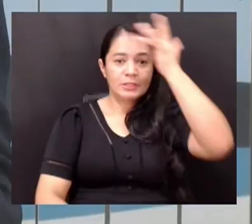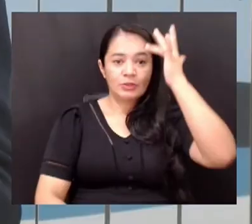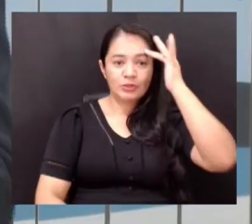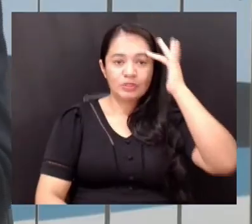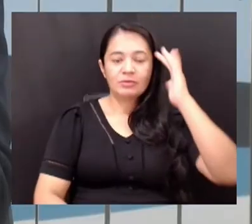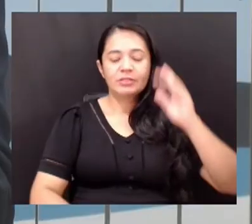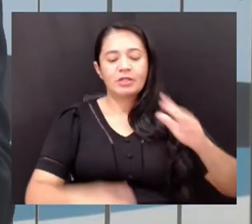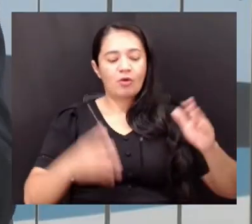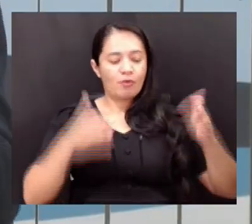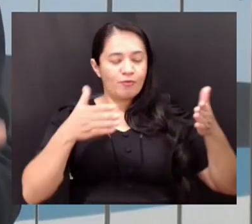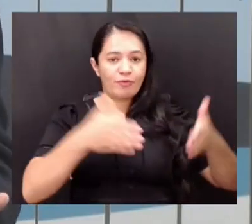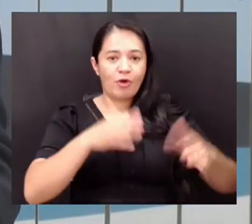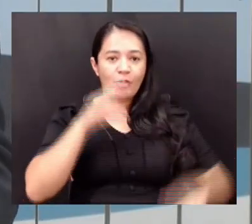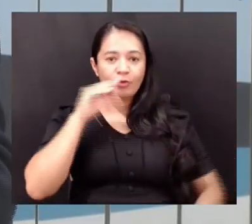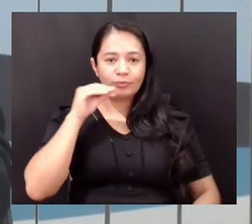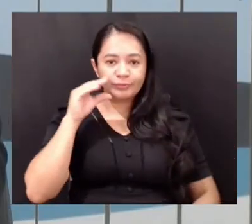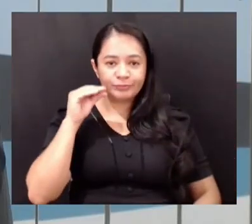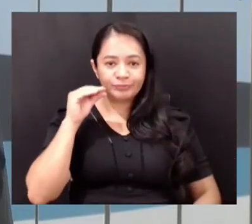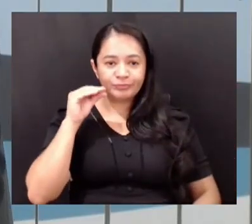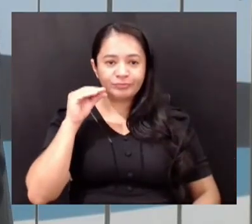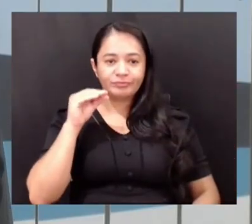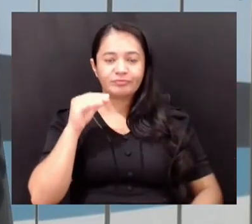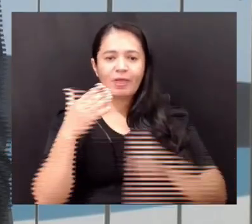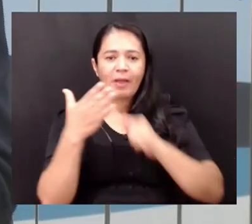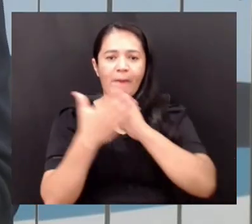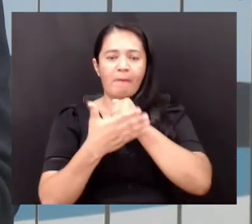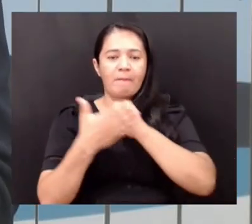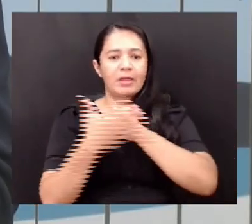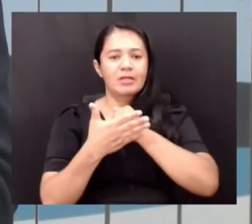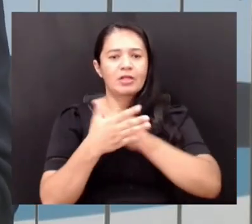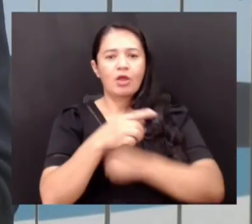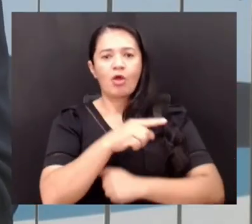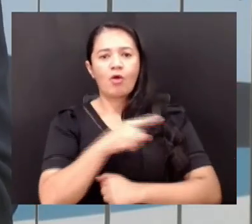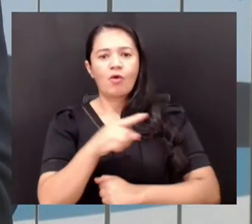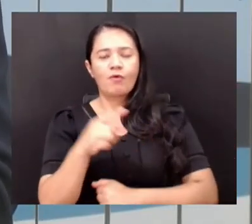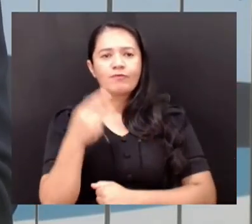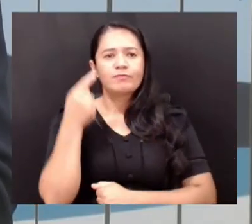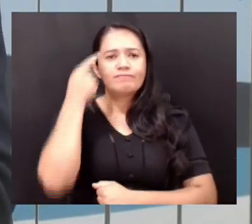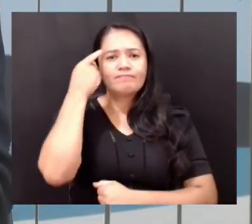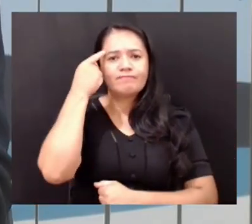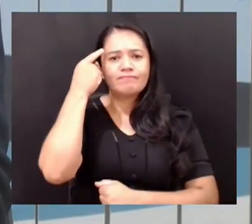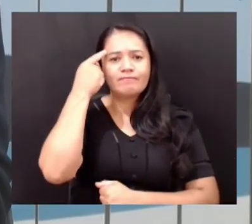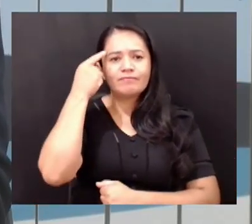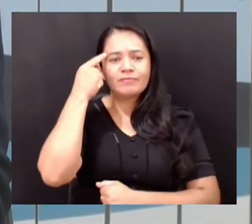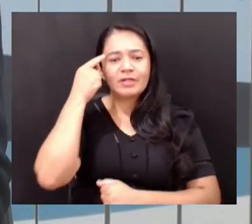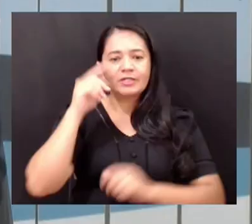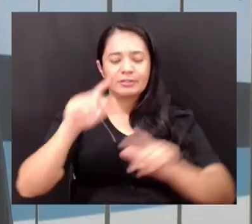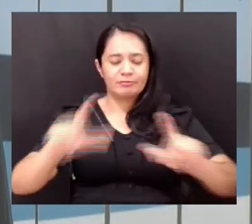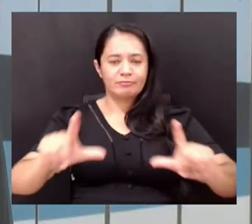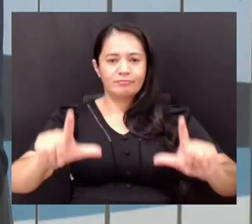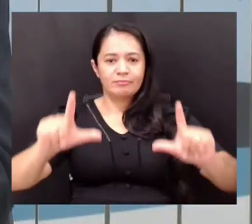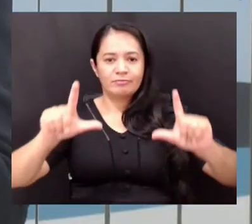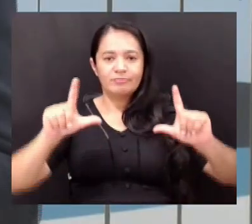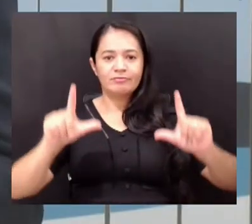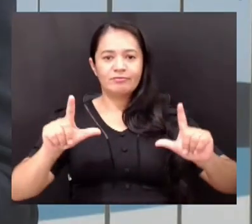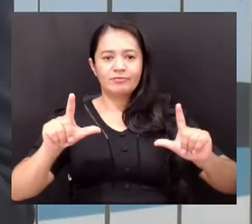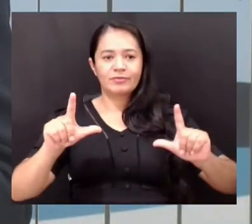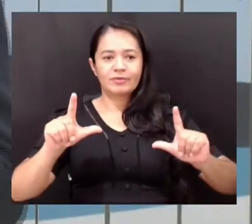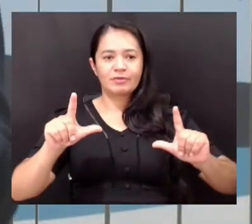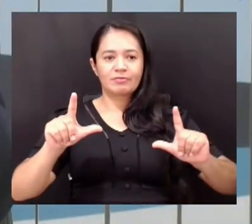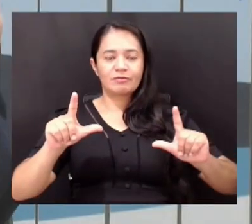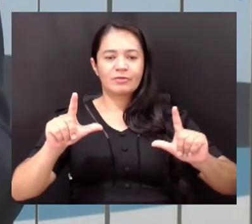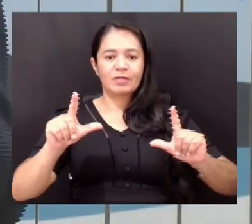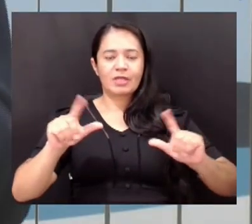trabalhadores. Basicamente, quando você pensa nesse certificado que as empresas podem